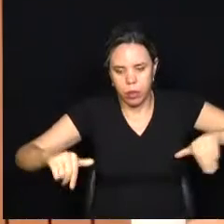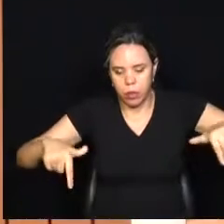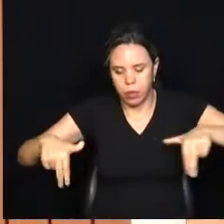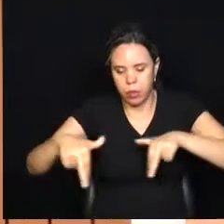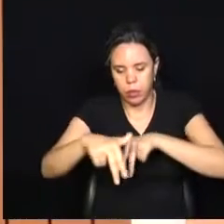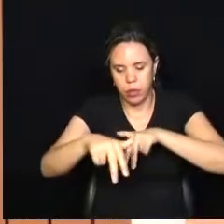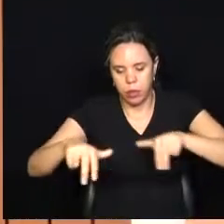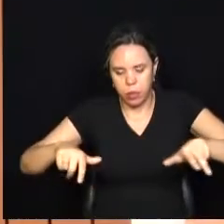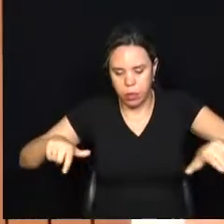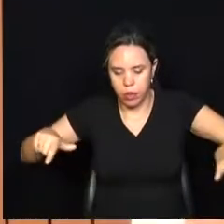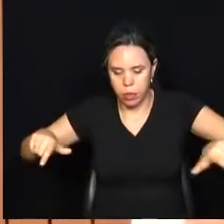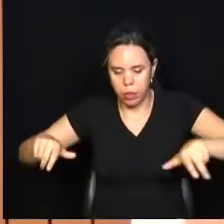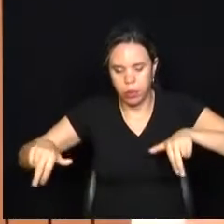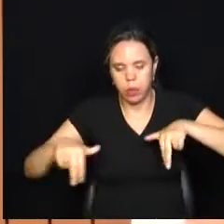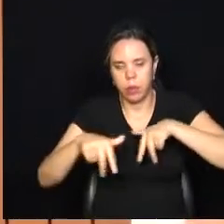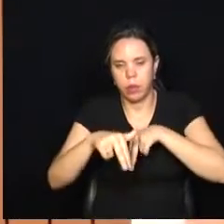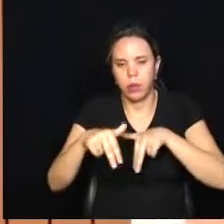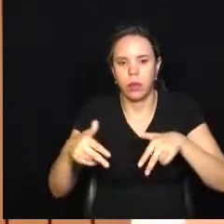distância